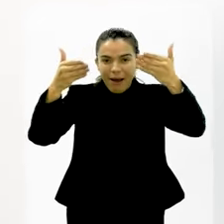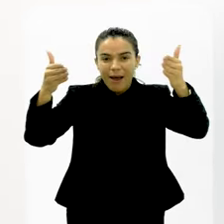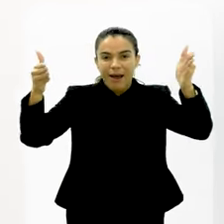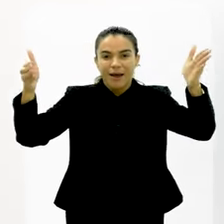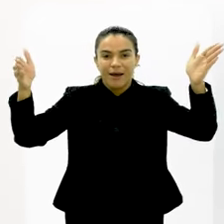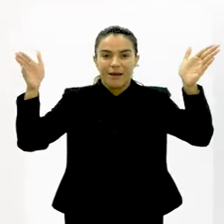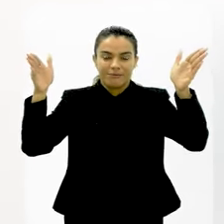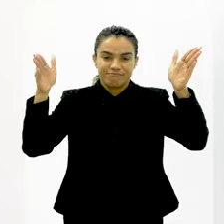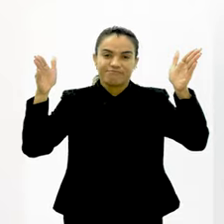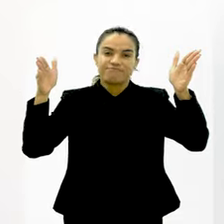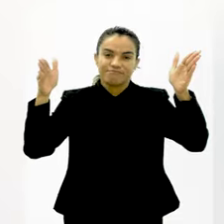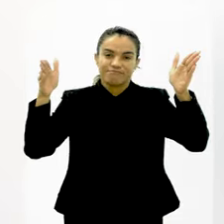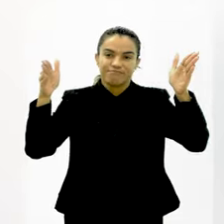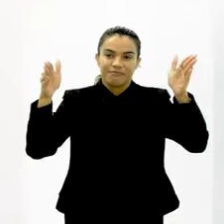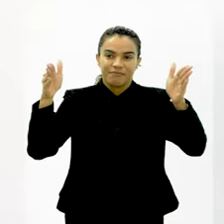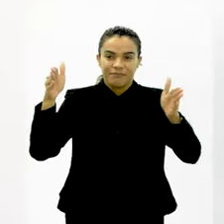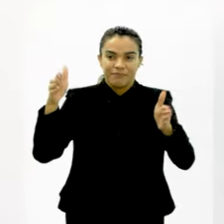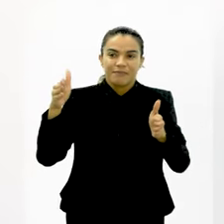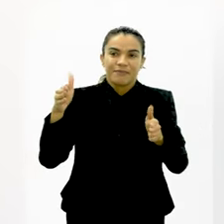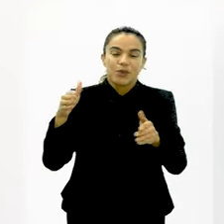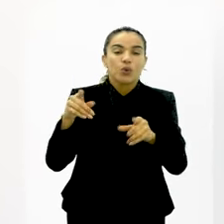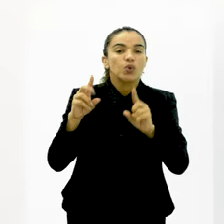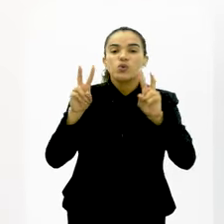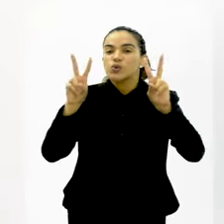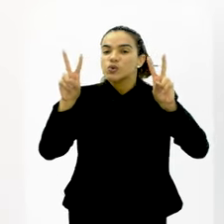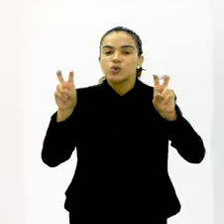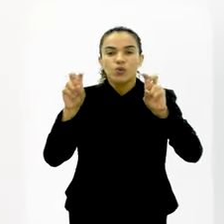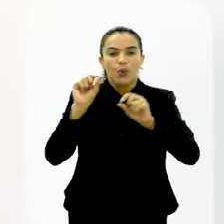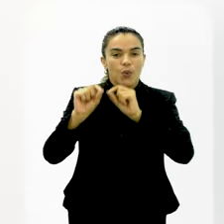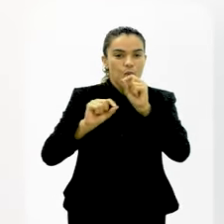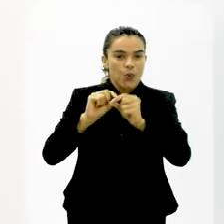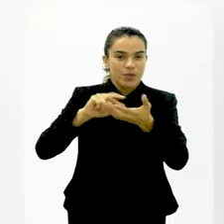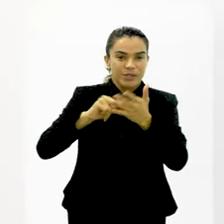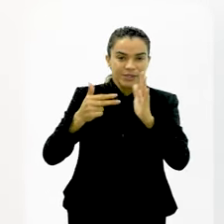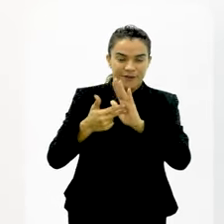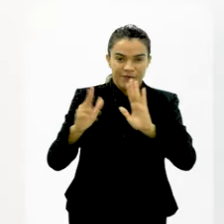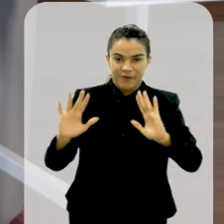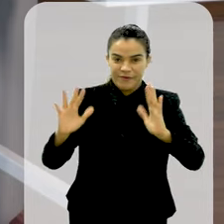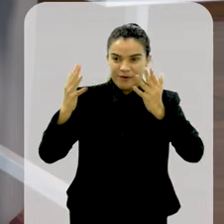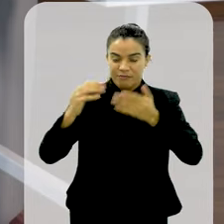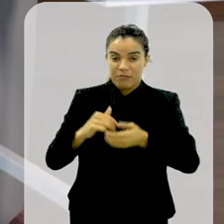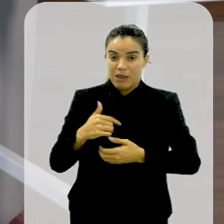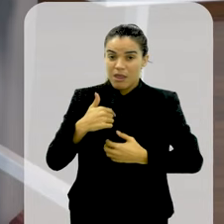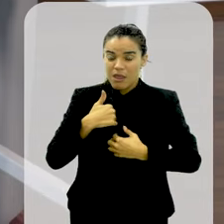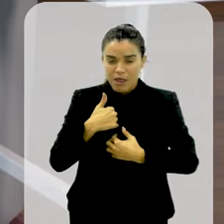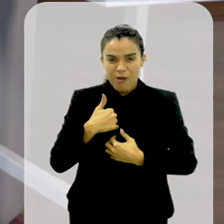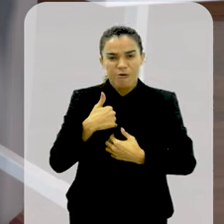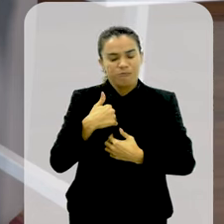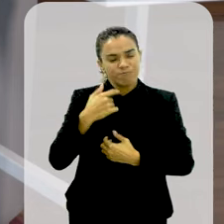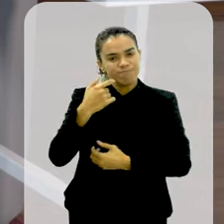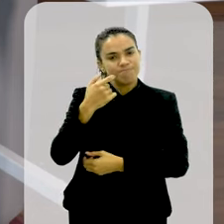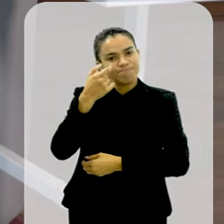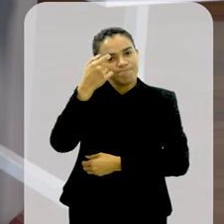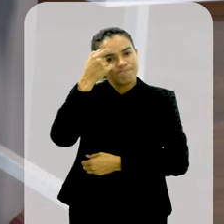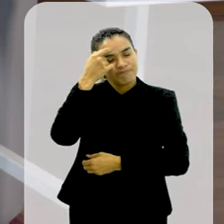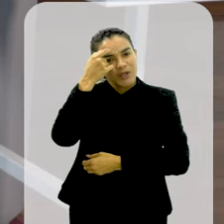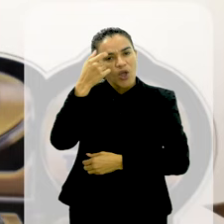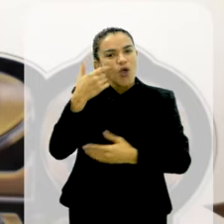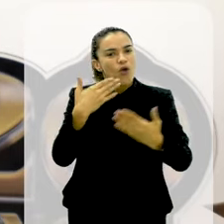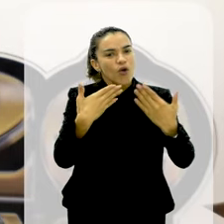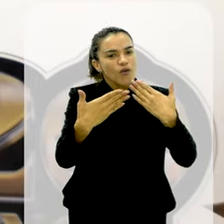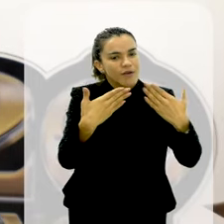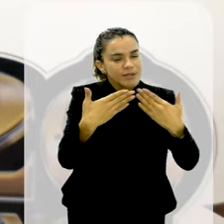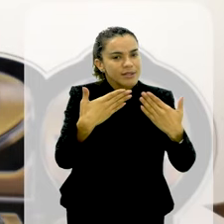no imaginário popular do que é a construção dessa grande festa. Me impressiona muito